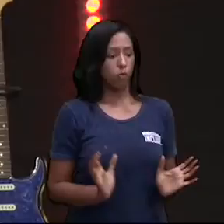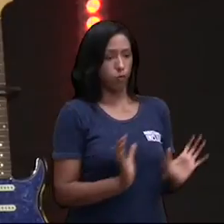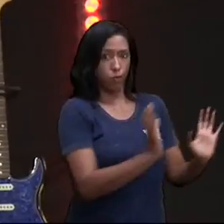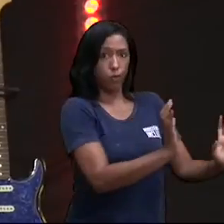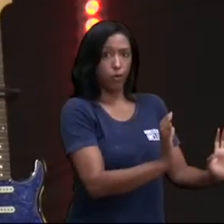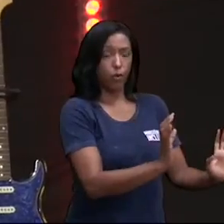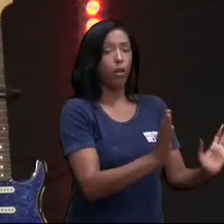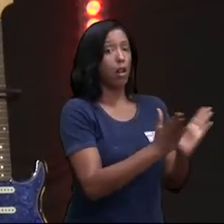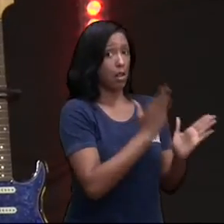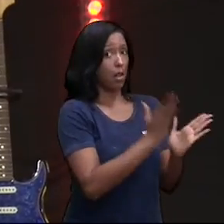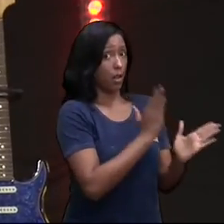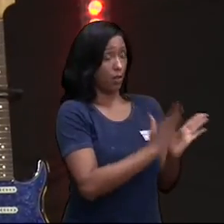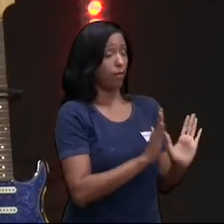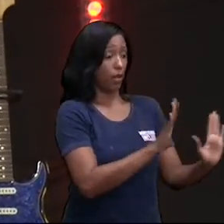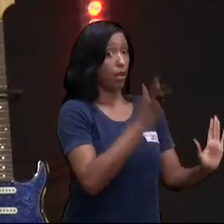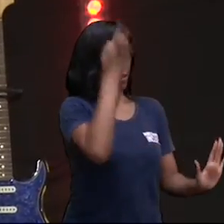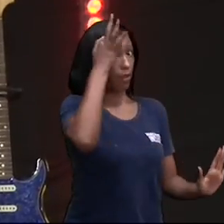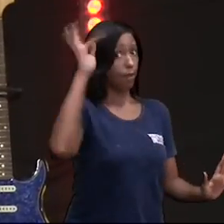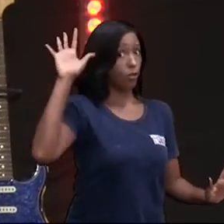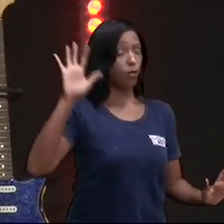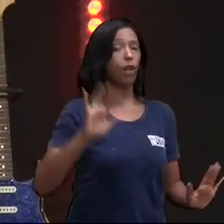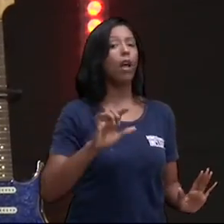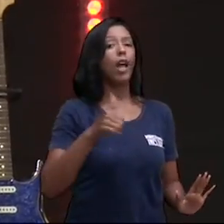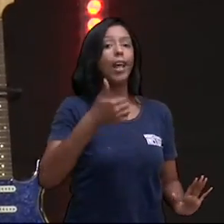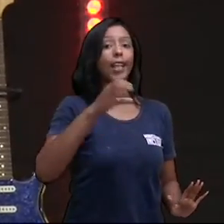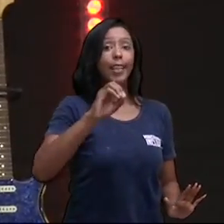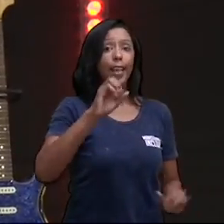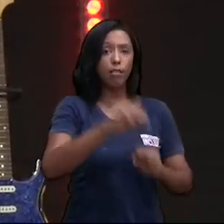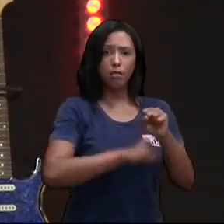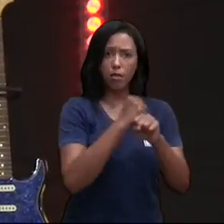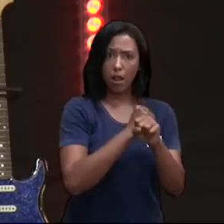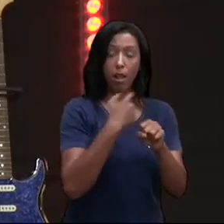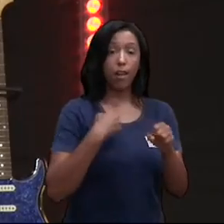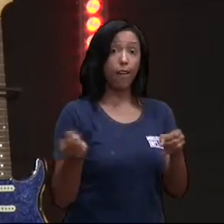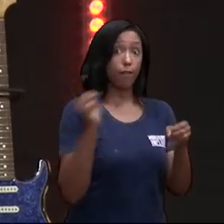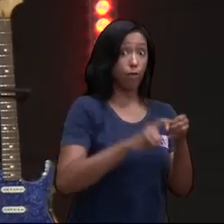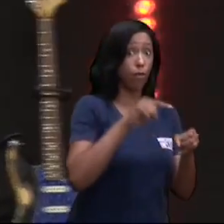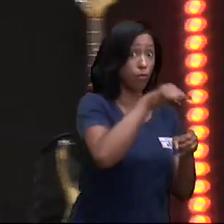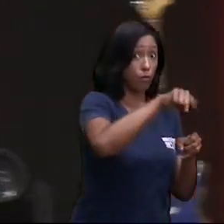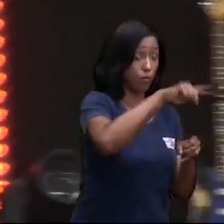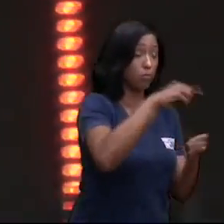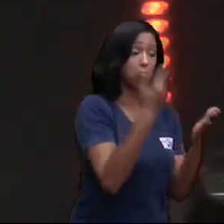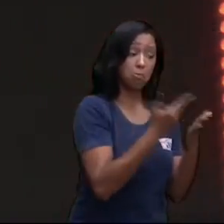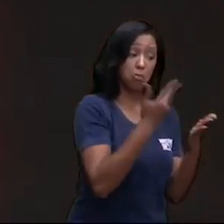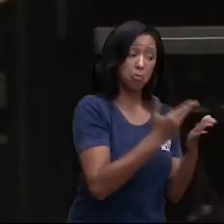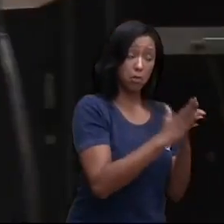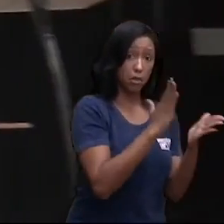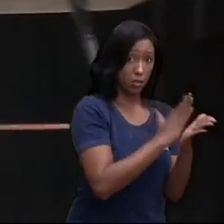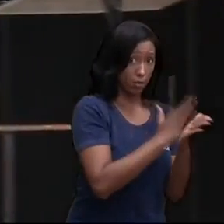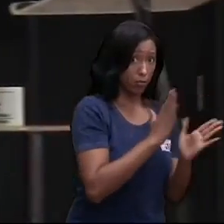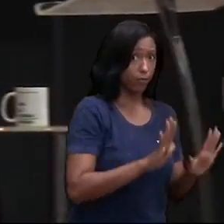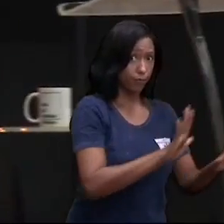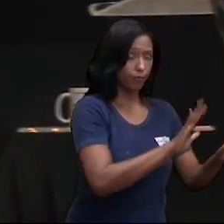caras e esses livros e falou daqui a dez anos eu volto aí vocês tem que estar estudando todo dia esses livros eu vendo